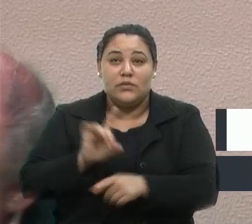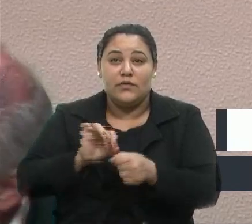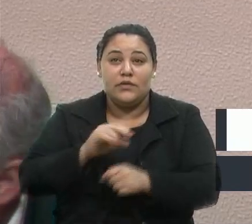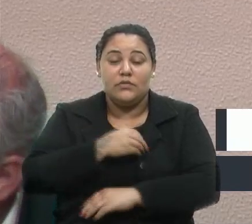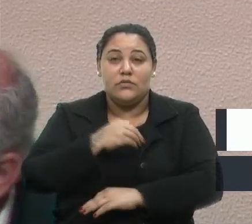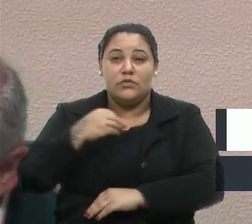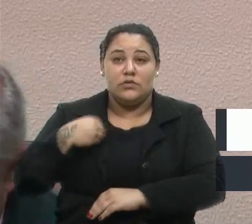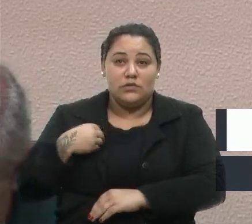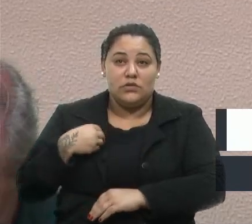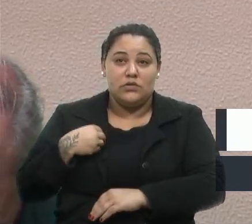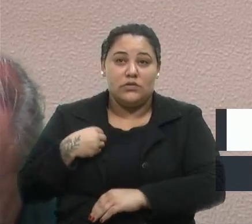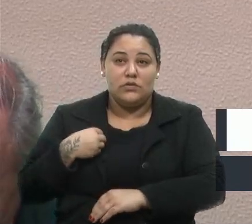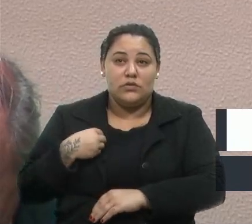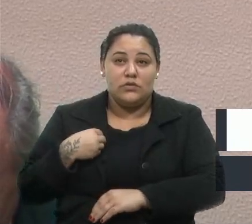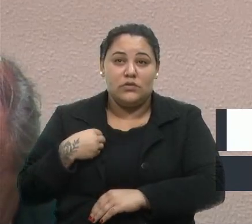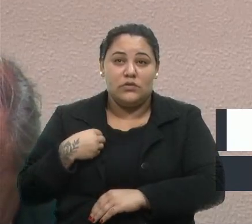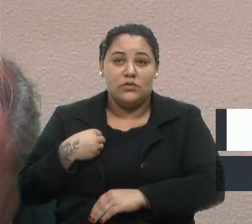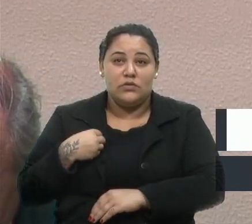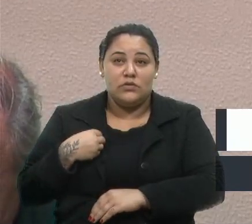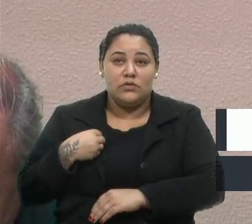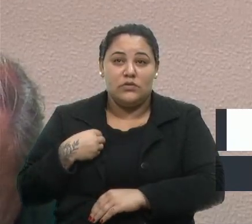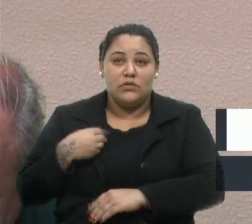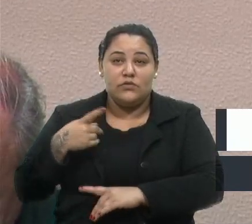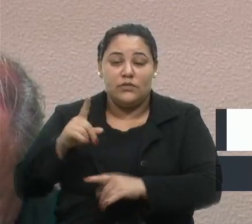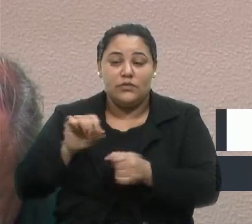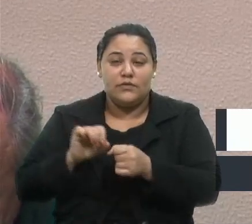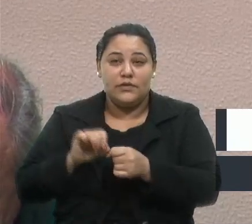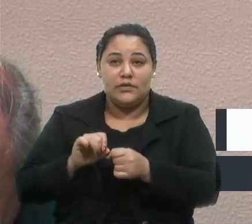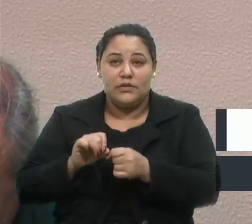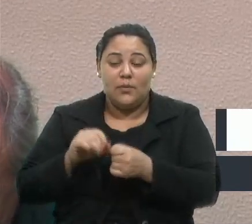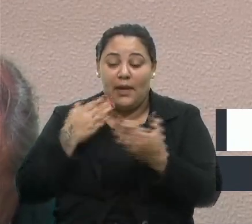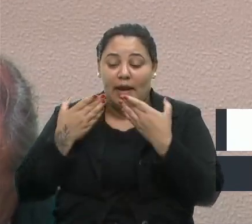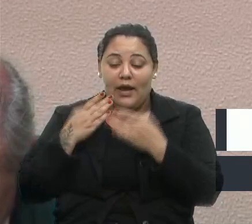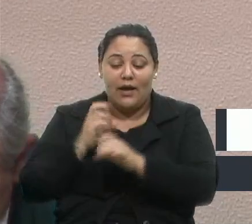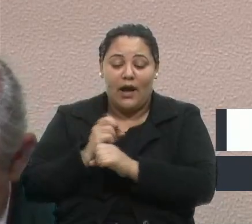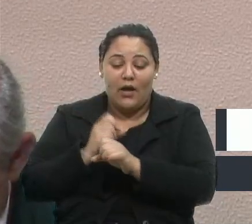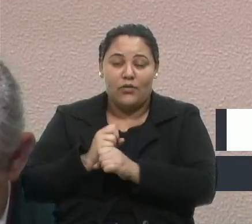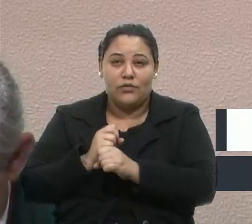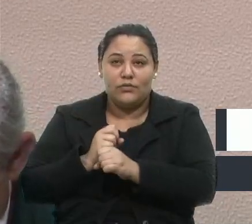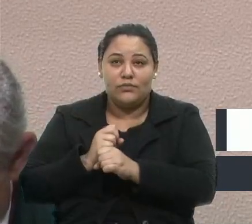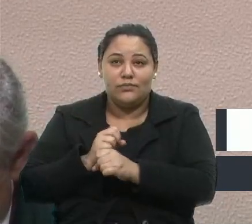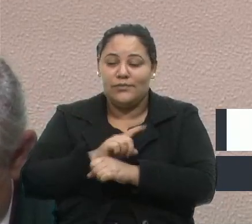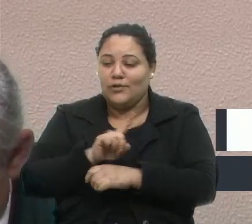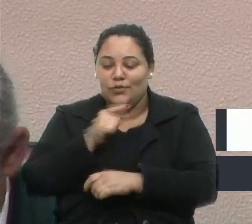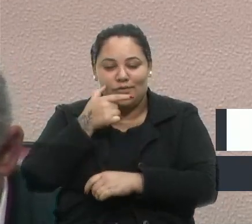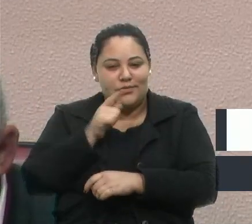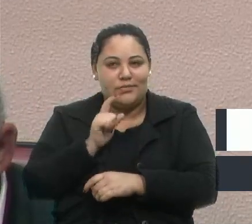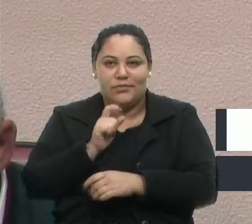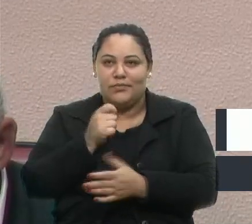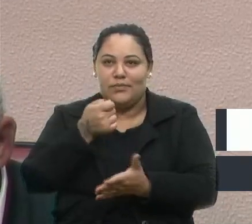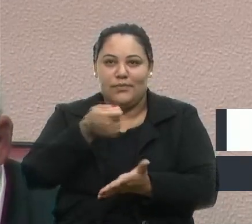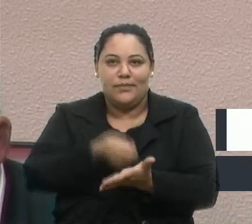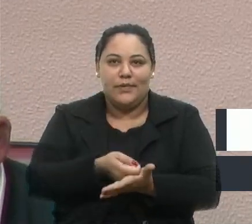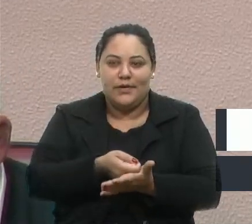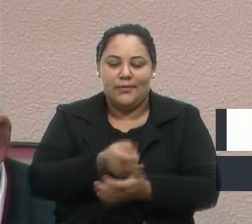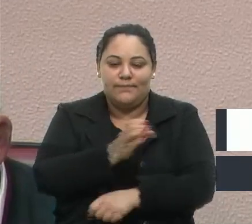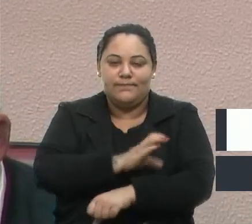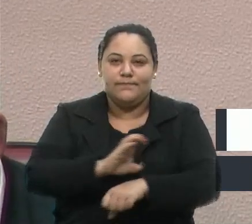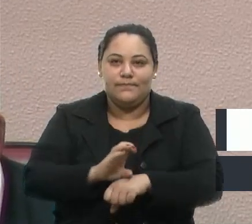medicina, e fomos fazer um balanço em casa, não conseguimos fazer o